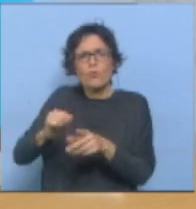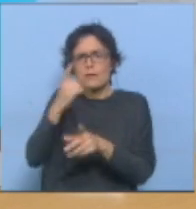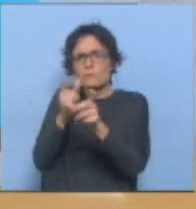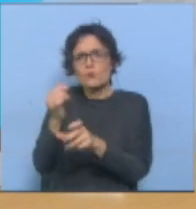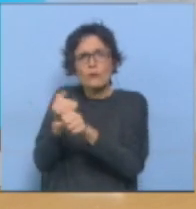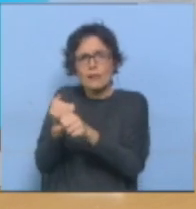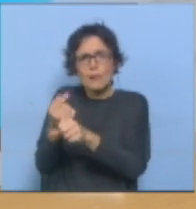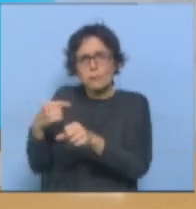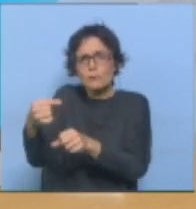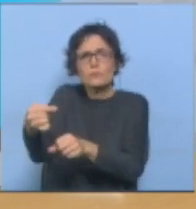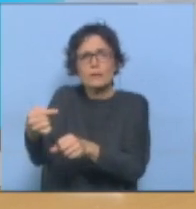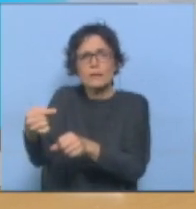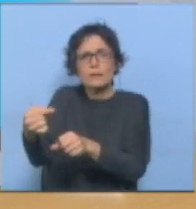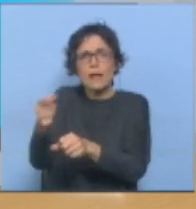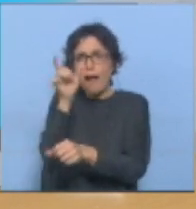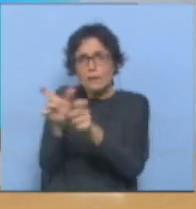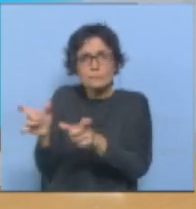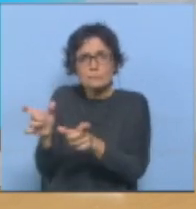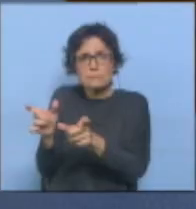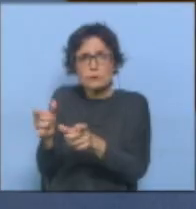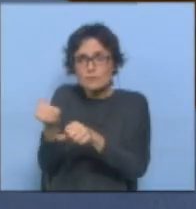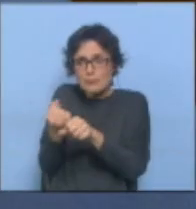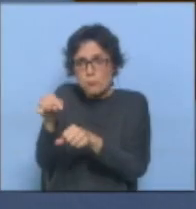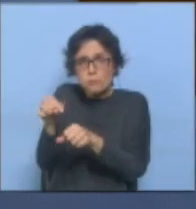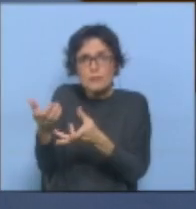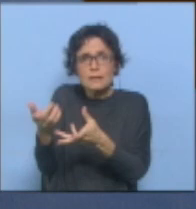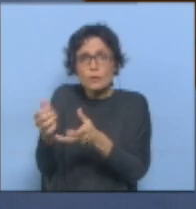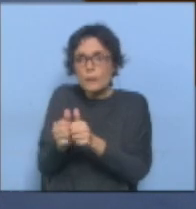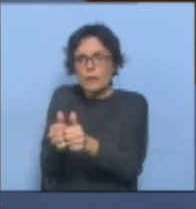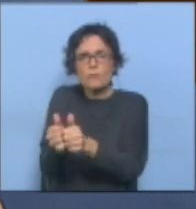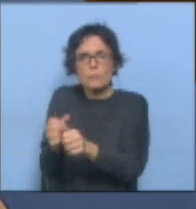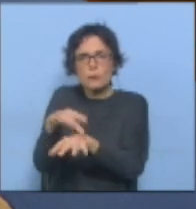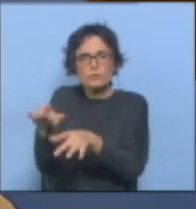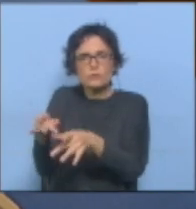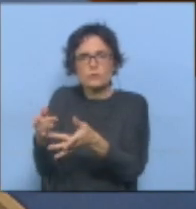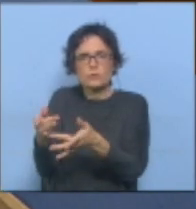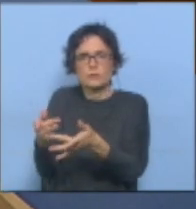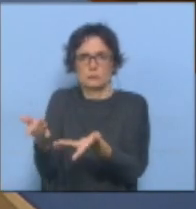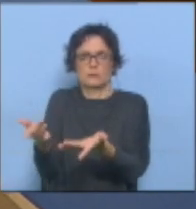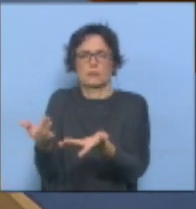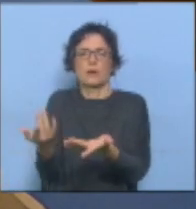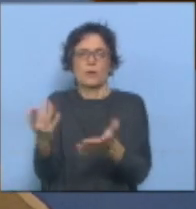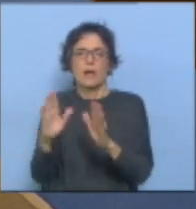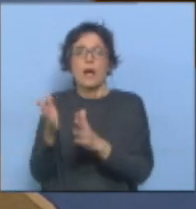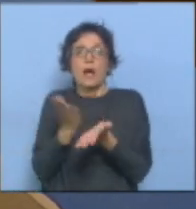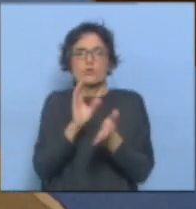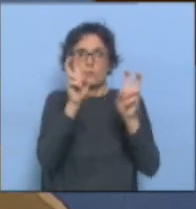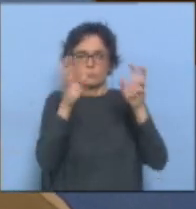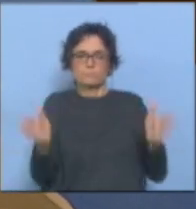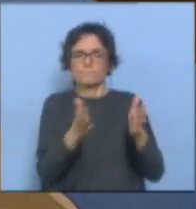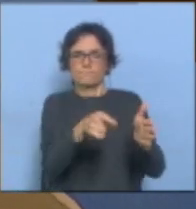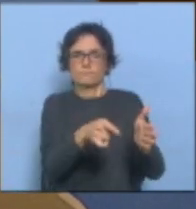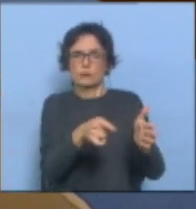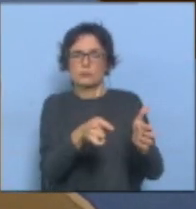na prática, e assiste os doentes o melhor que pode. Remete este problema e estas propostas estritamente para o âmbito político? Não percebi a